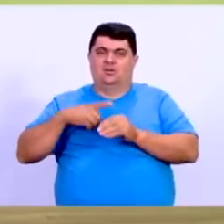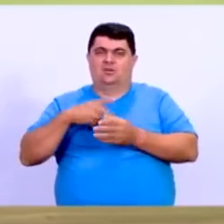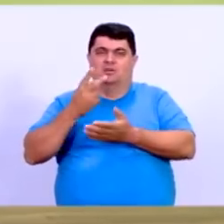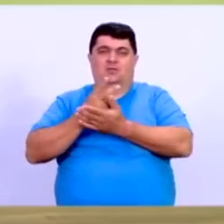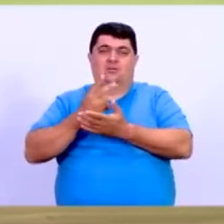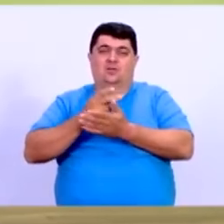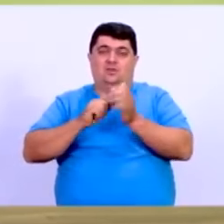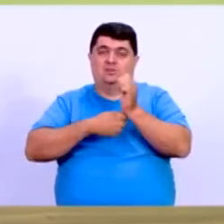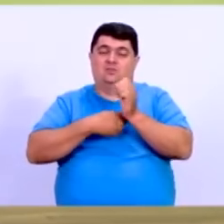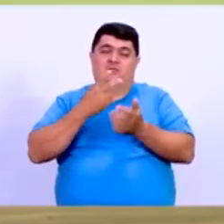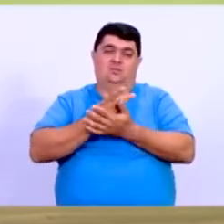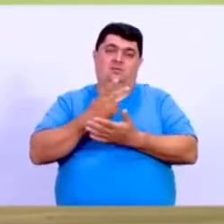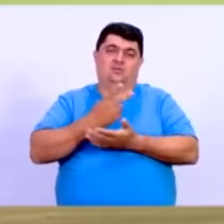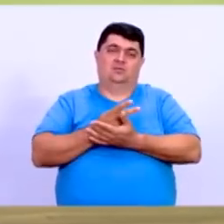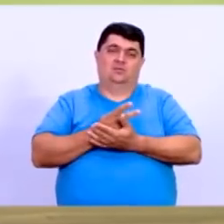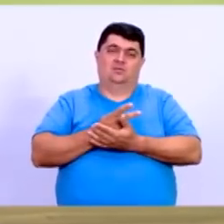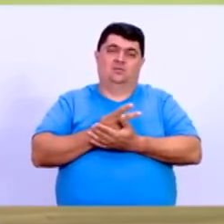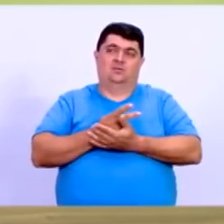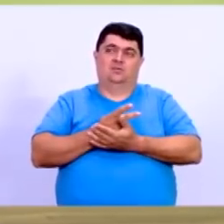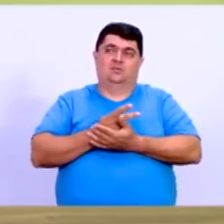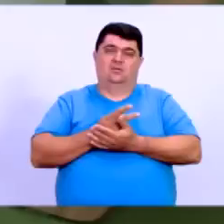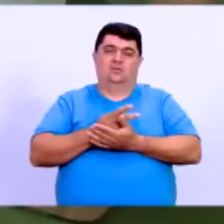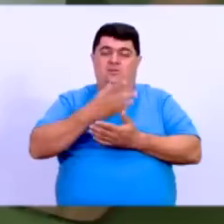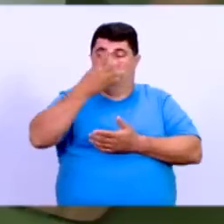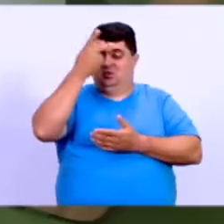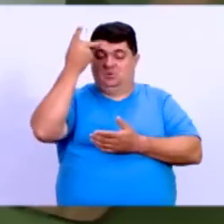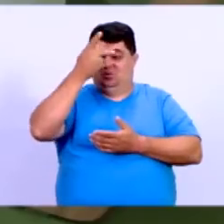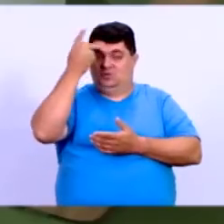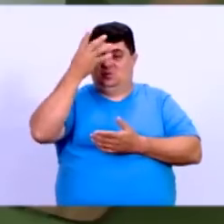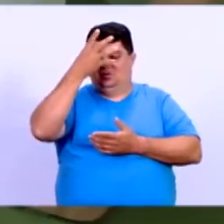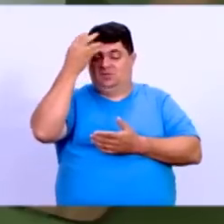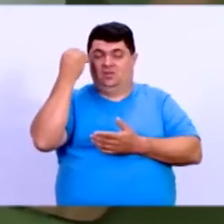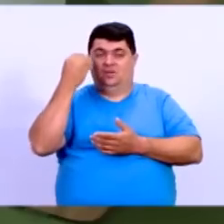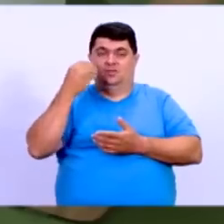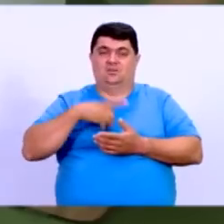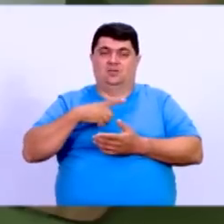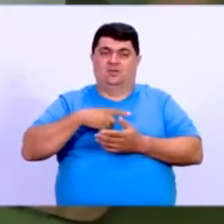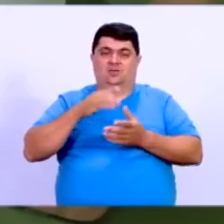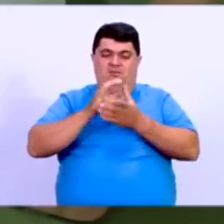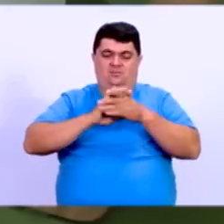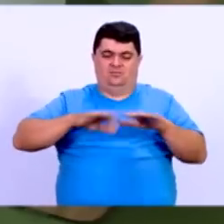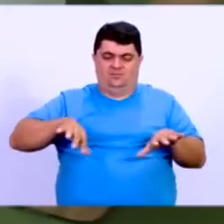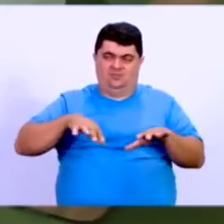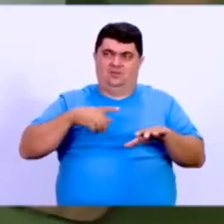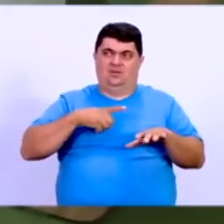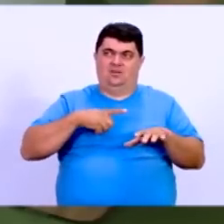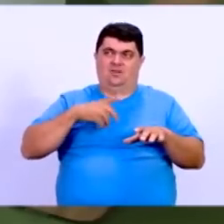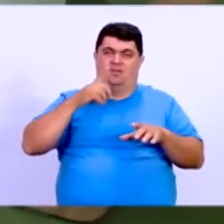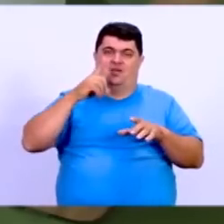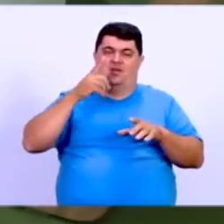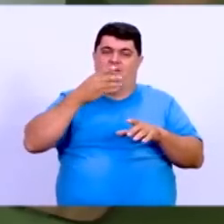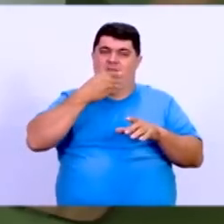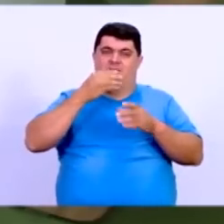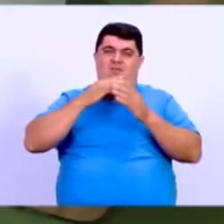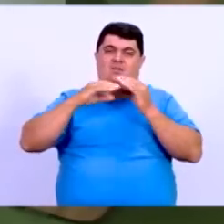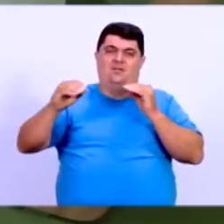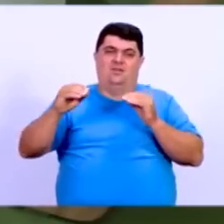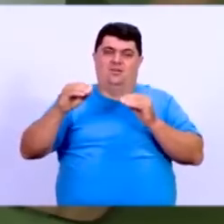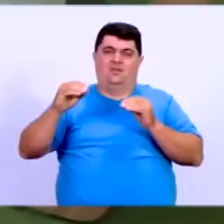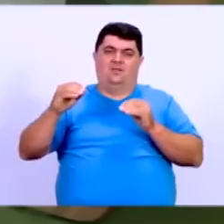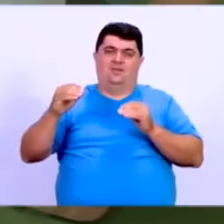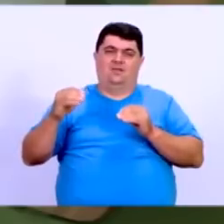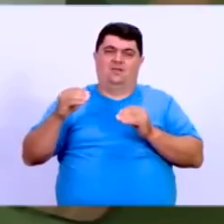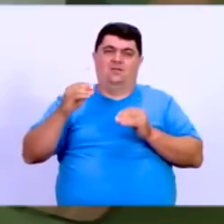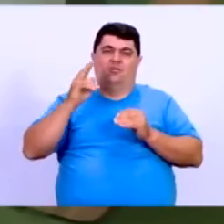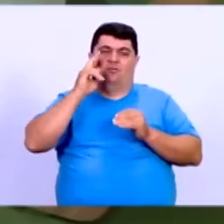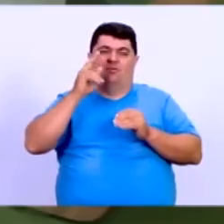com a senha dele. Ninguém tira a senha de quem sai da empresa. Que perigo, né, professor? Ninguém. Aí separa do casamento, o marido vai embora, esquece de trocar a senha do Wi-Fi, o marido entra e vê